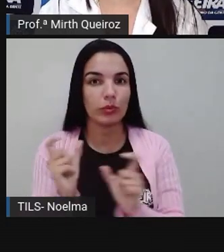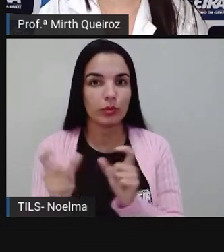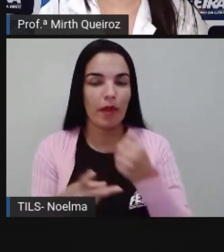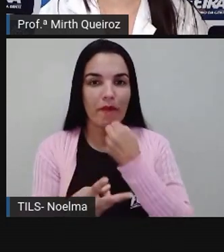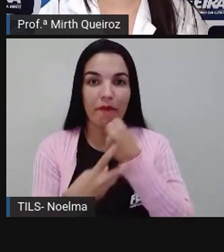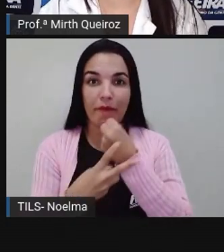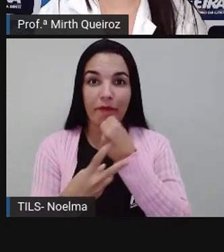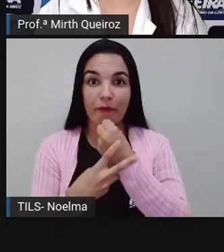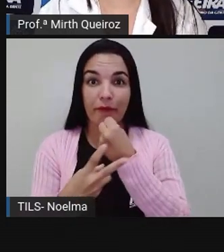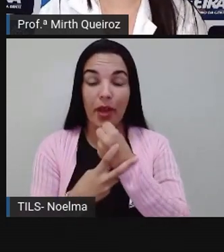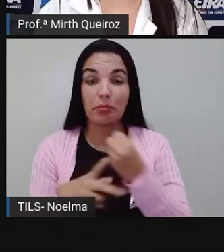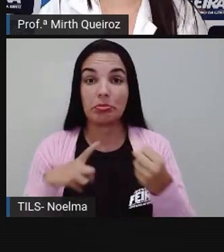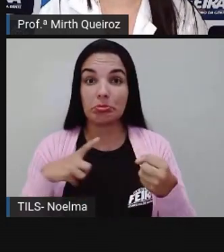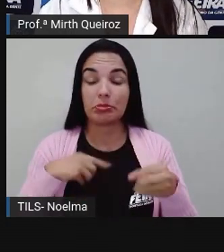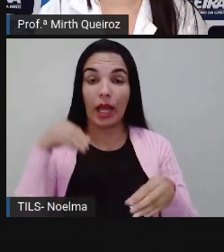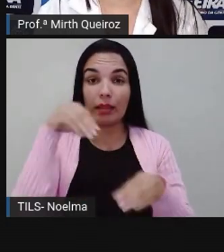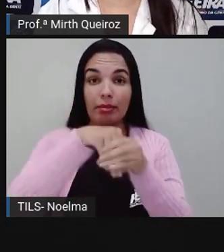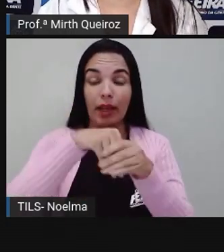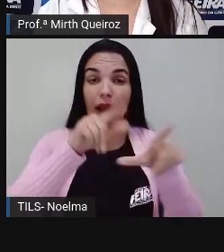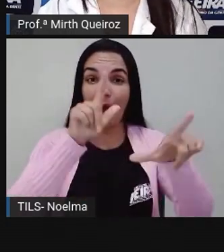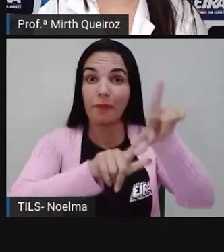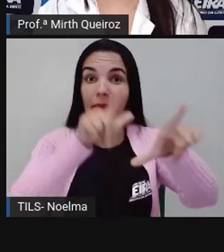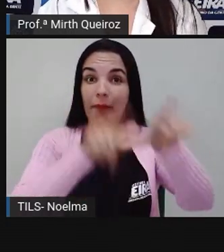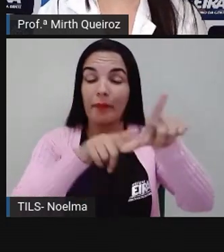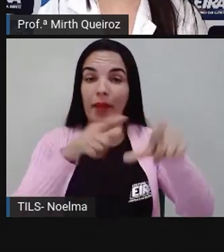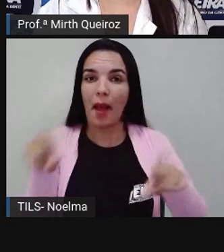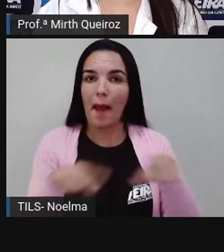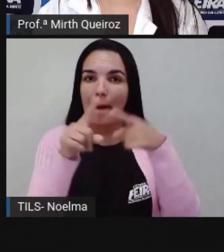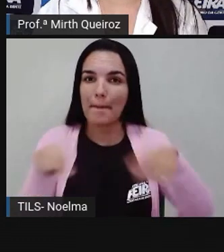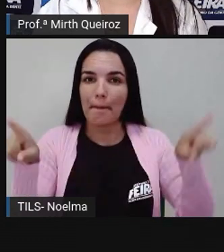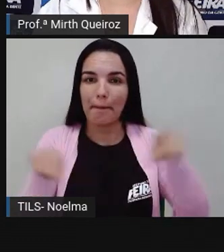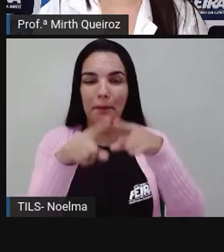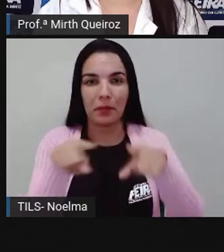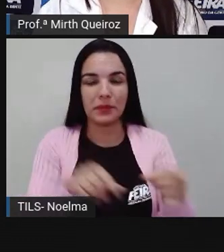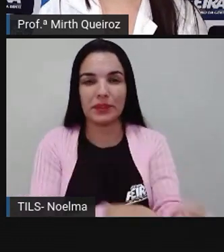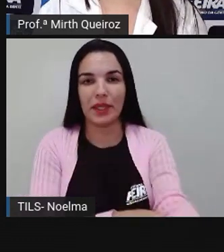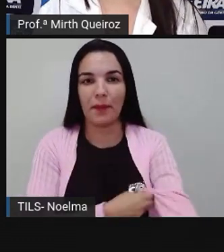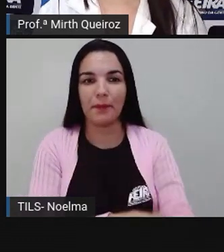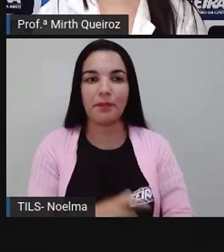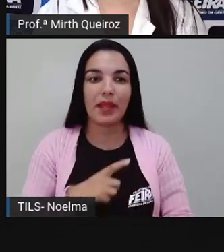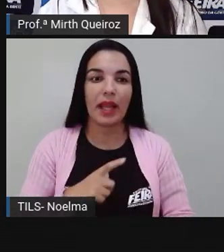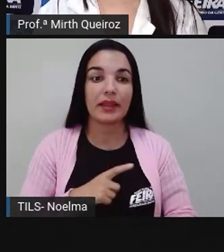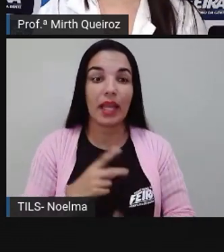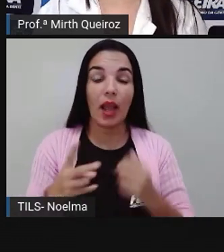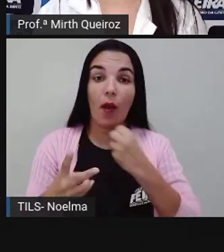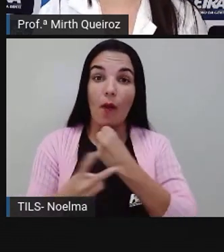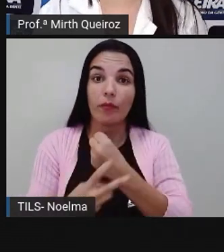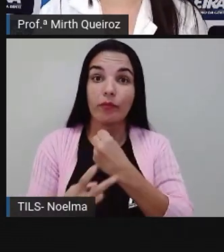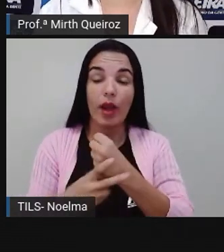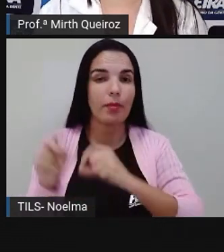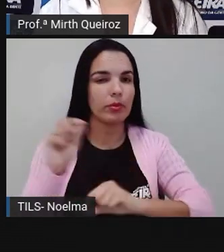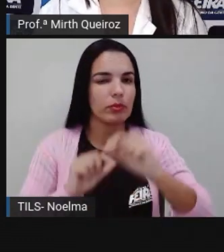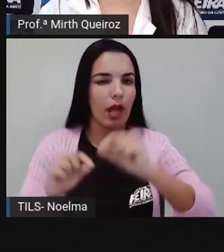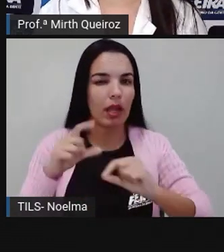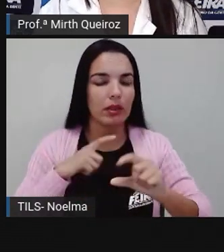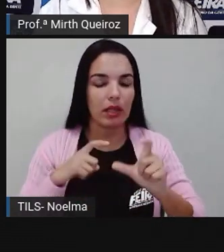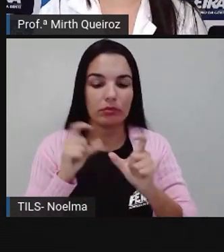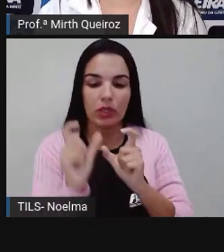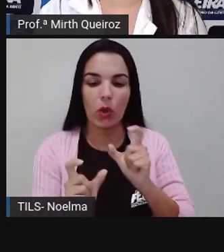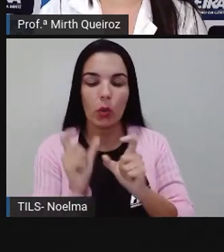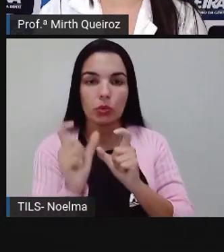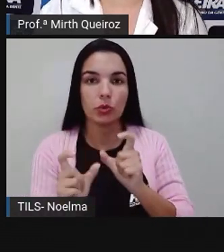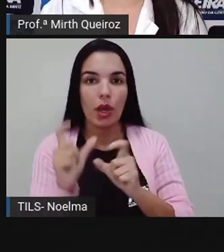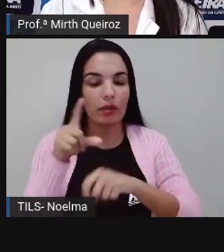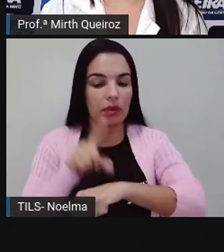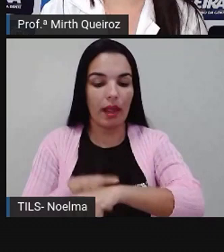se encontram aí na letra dessa música. Esses verbos, eles estão conjugados em tempos diferentes. Por exemplo,